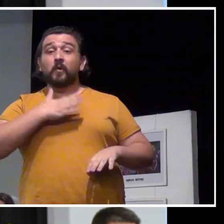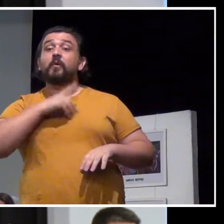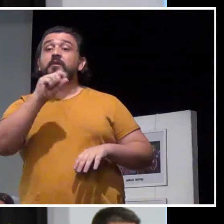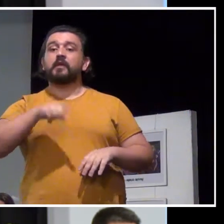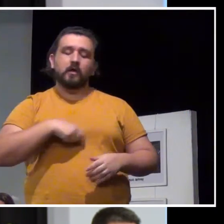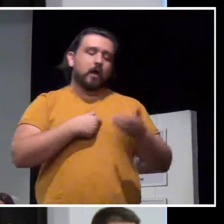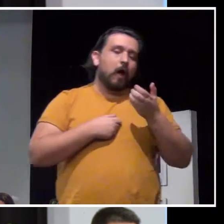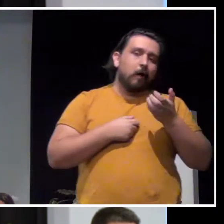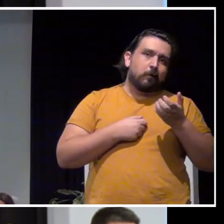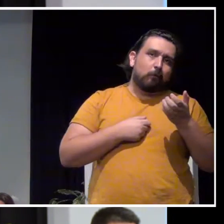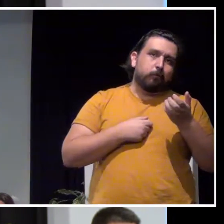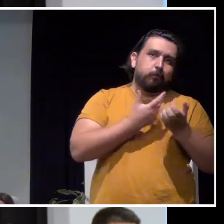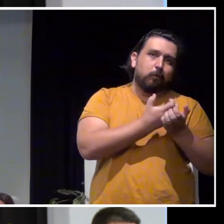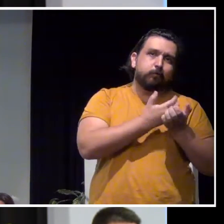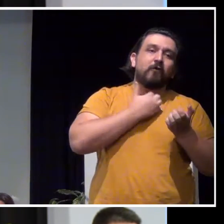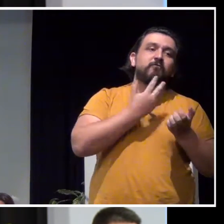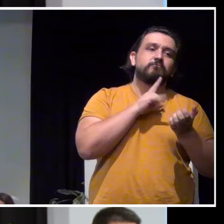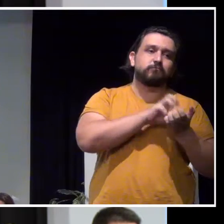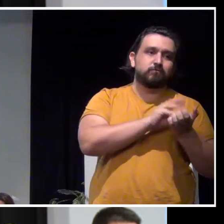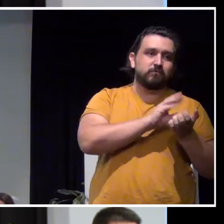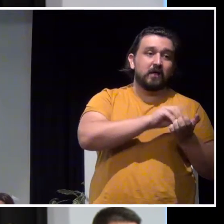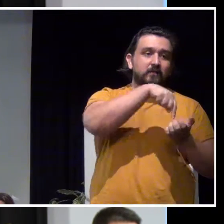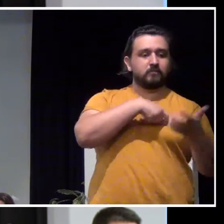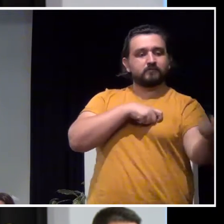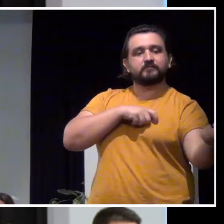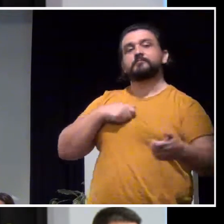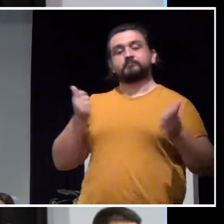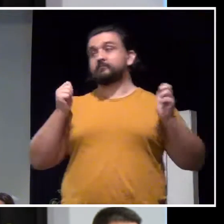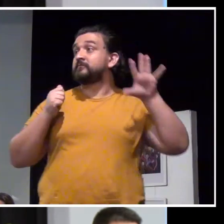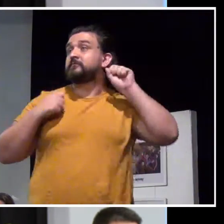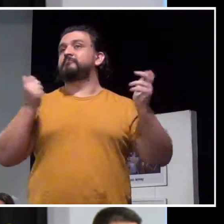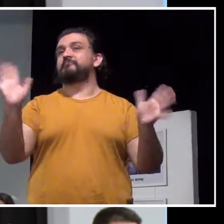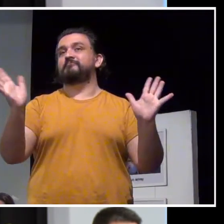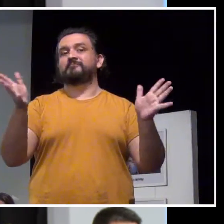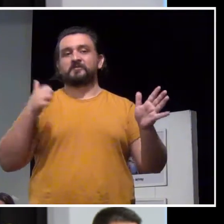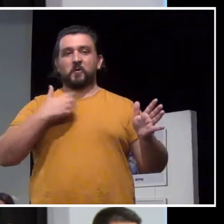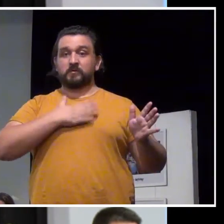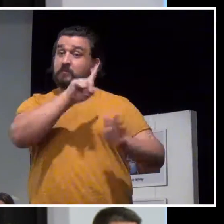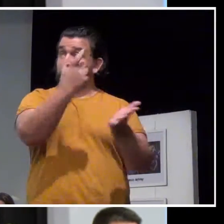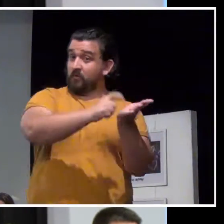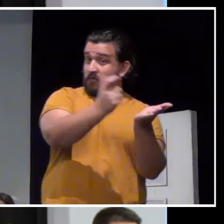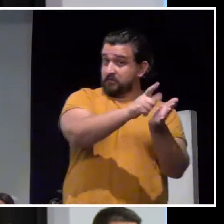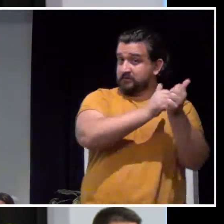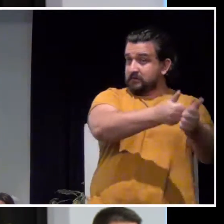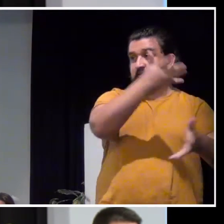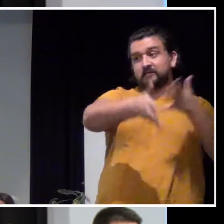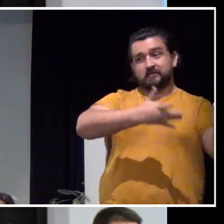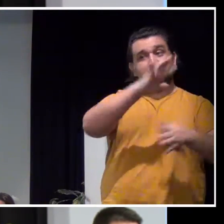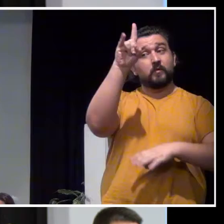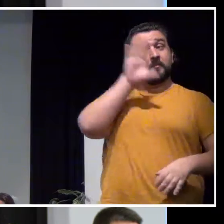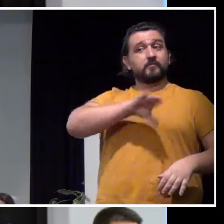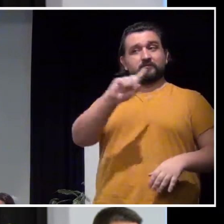glosa, não um texto frio em português, já numa estrutura própria para a língua